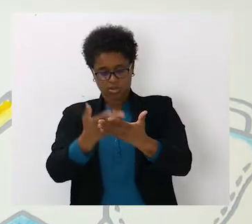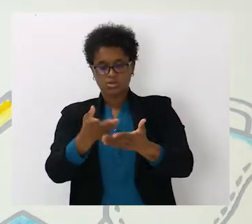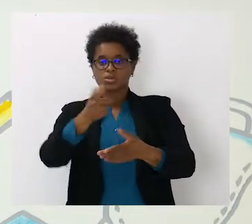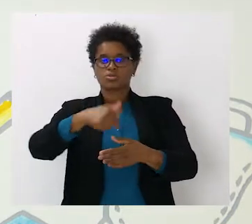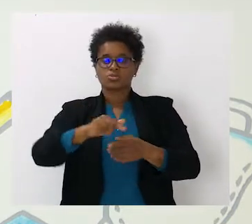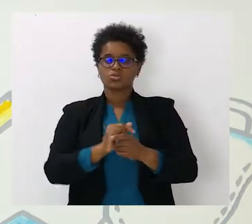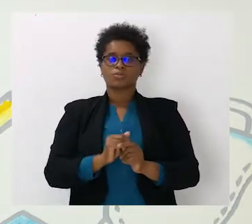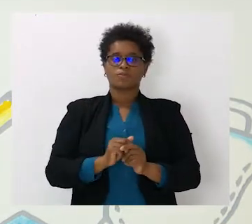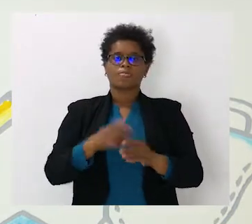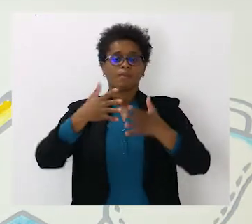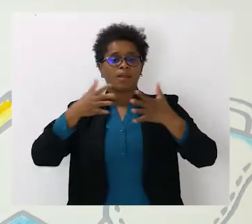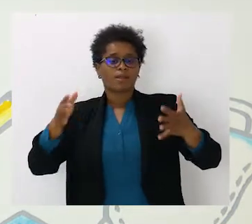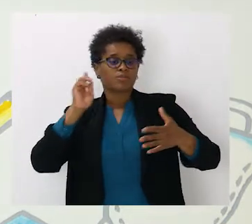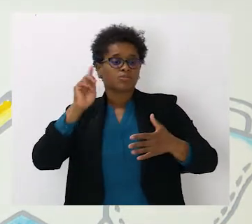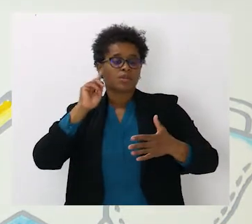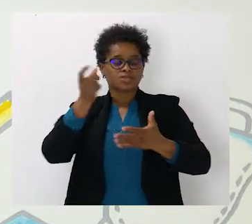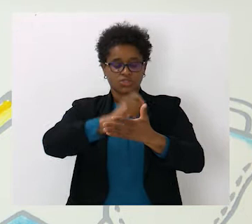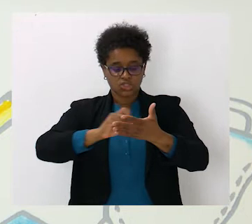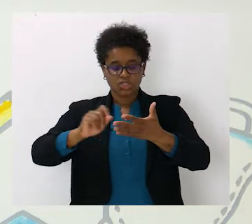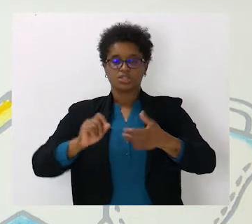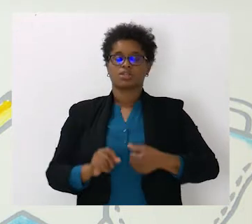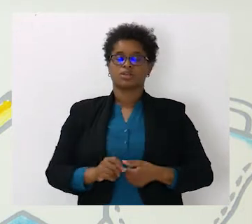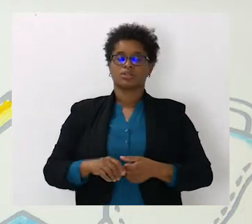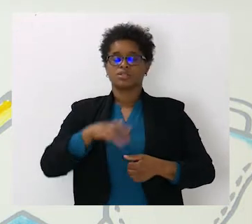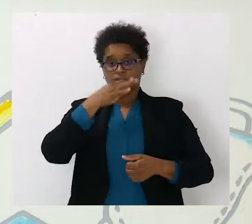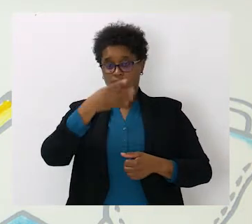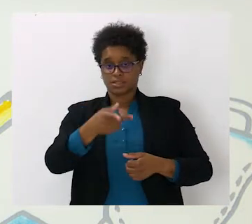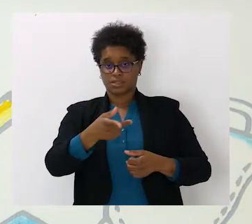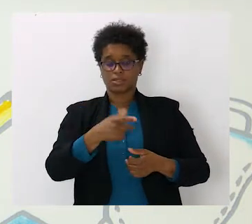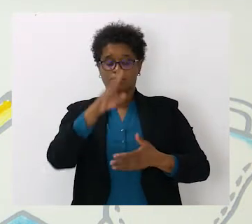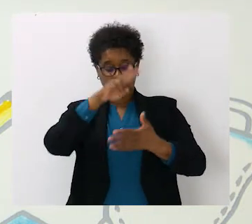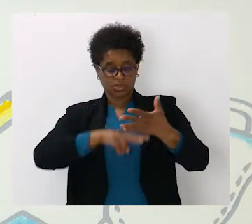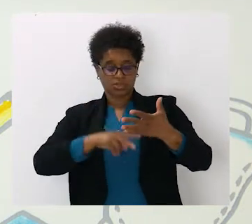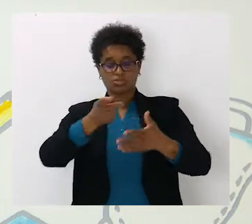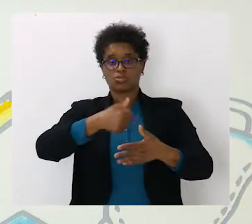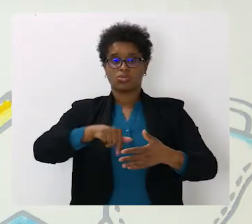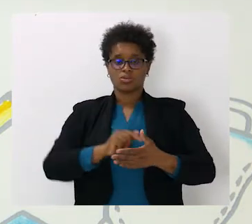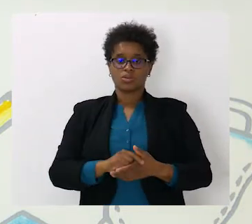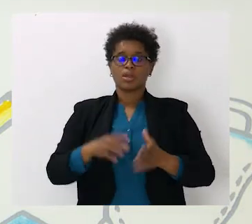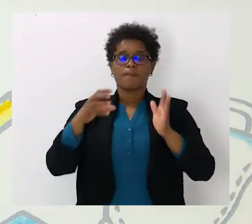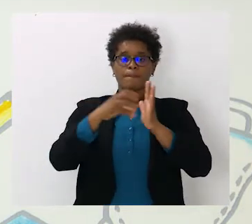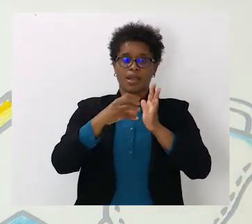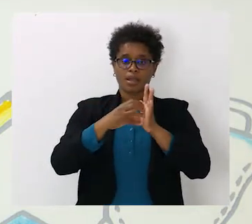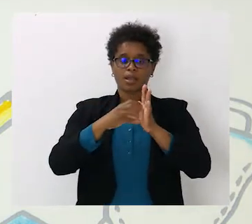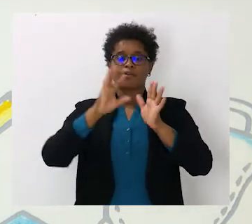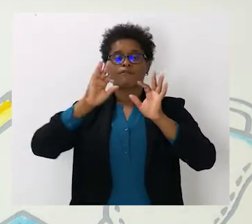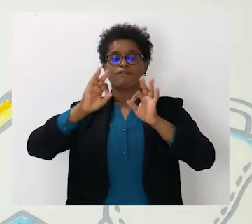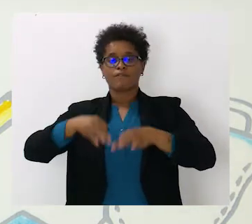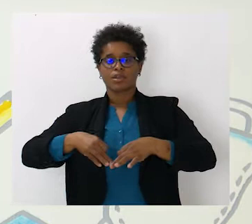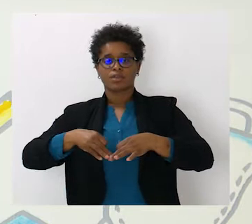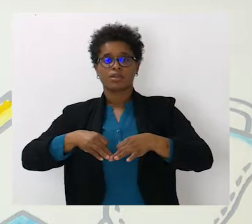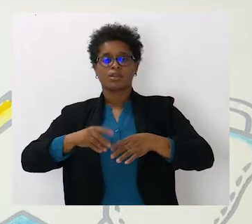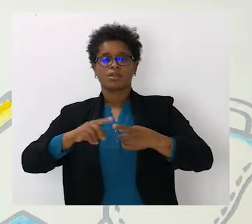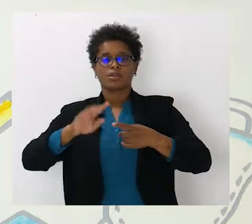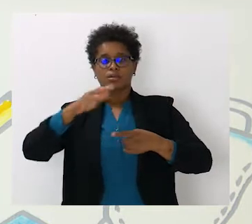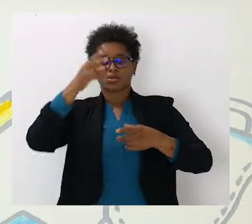mostra. Uma grande importância da escrita, diz nosso texto, que marca fim